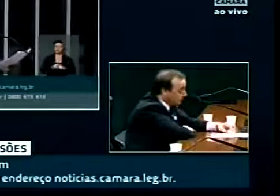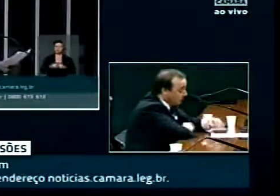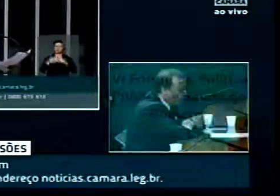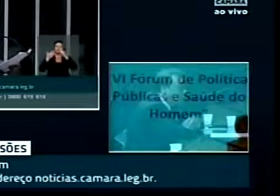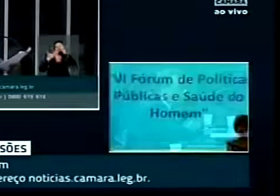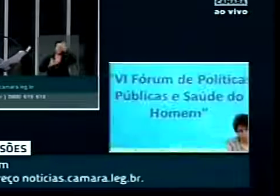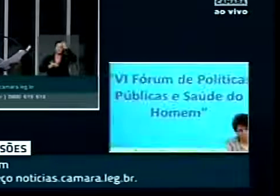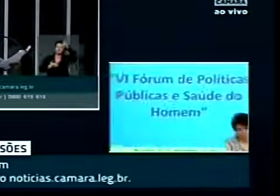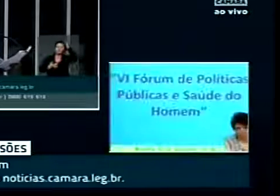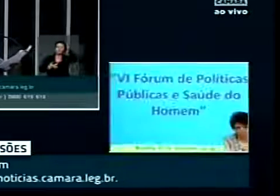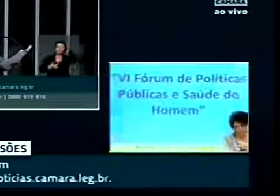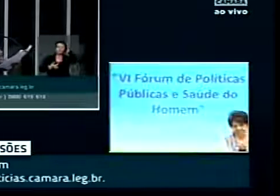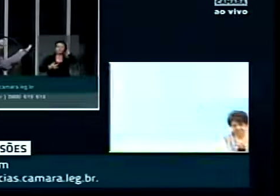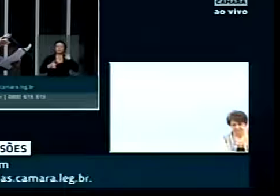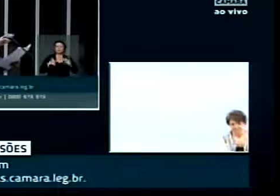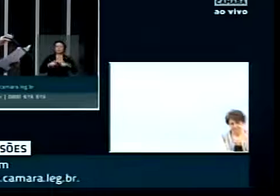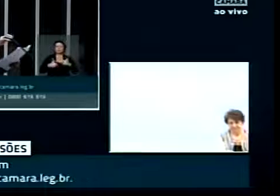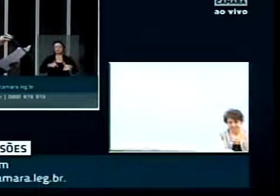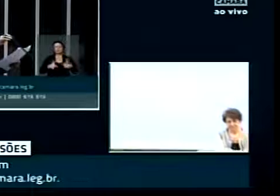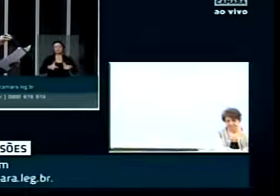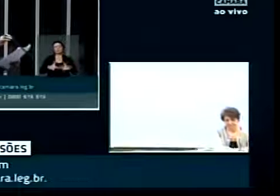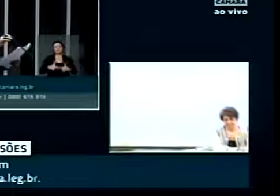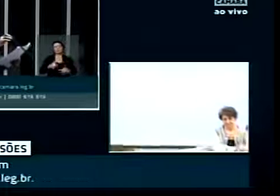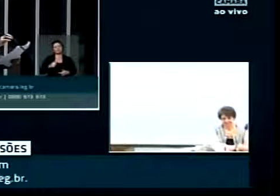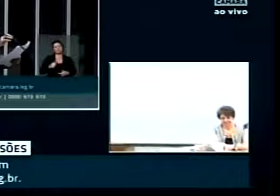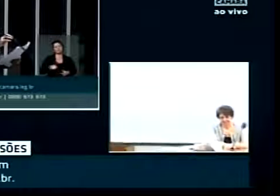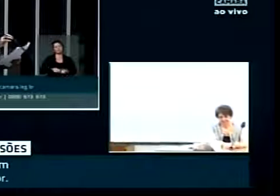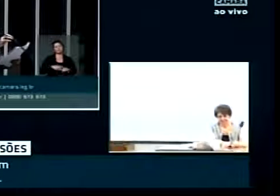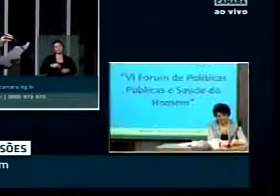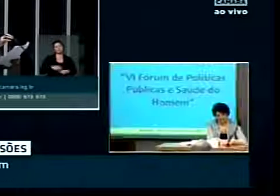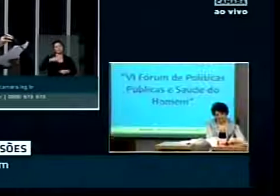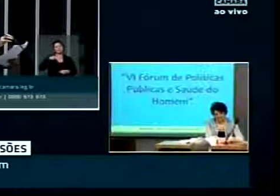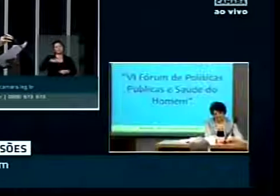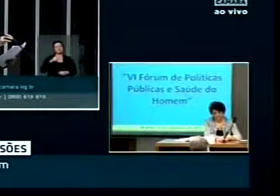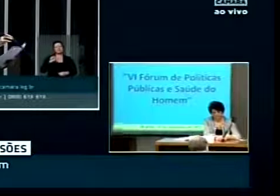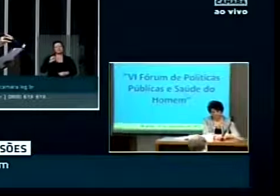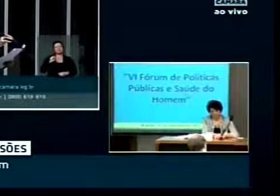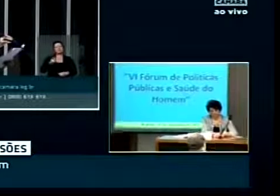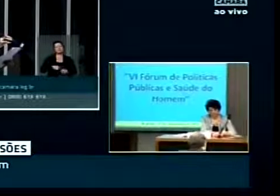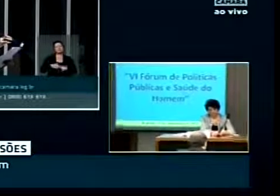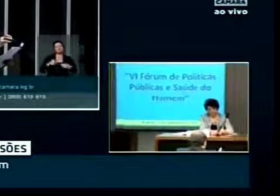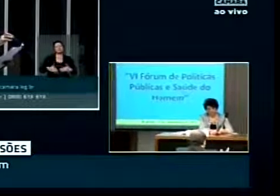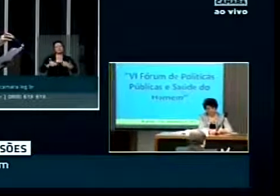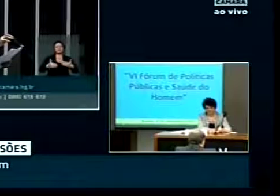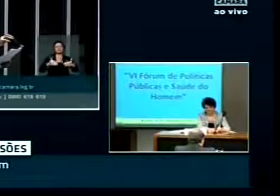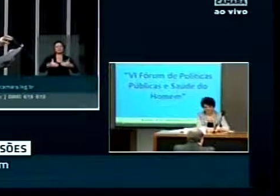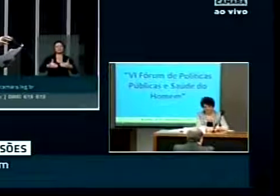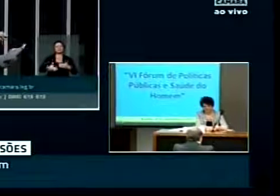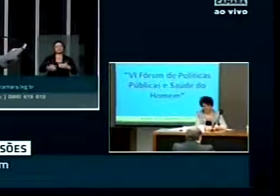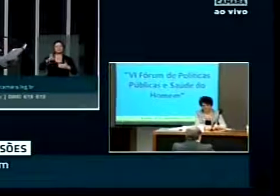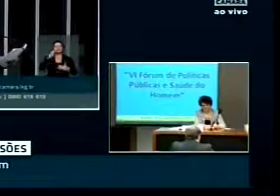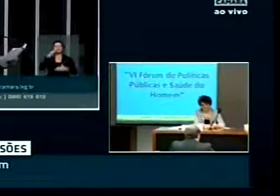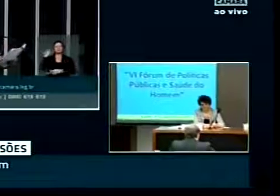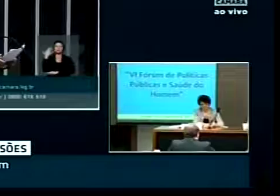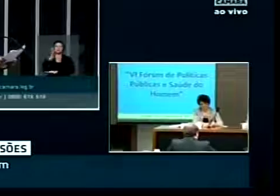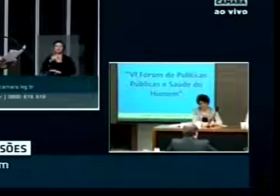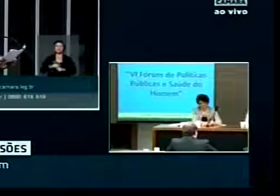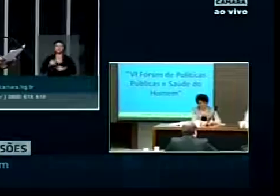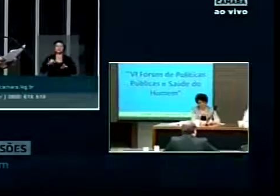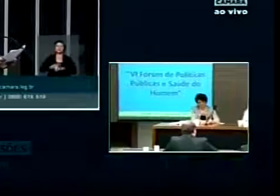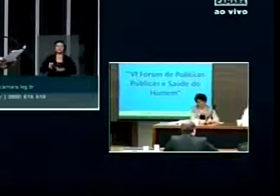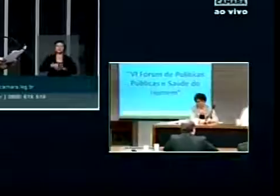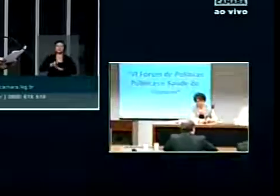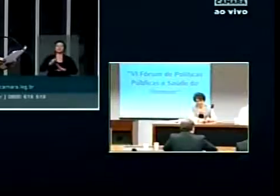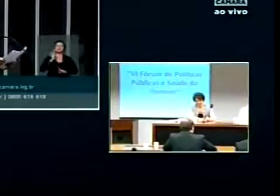parecer ambiental do Grupo de Trabalho Interinstitucional de Petróleo e Gás do Ministério de Meio Ambiente e recomendações da